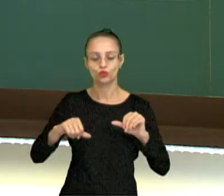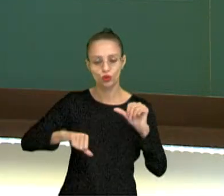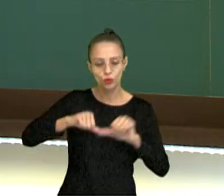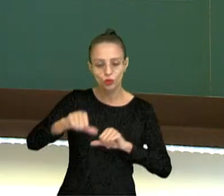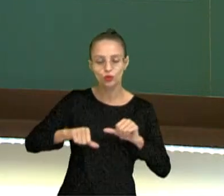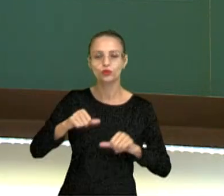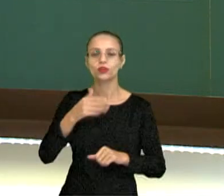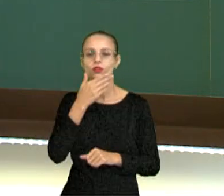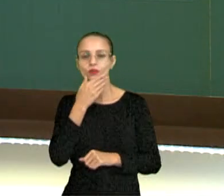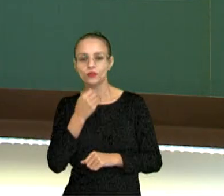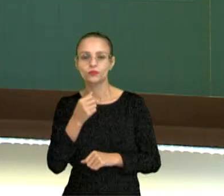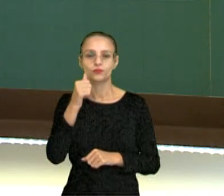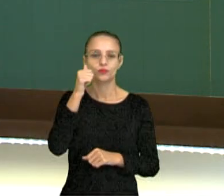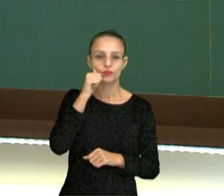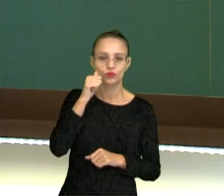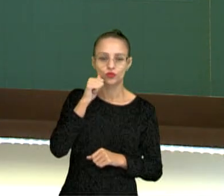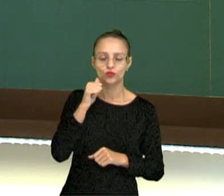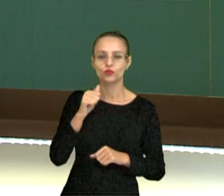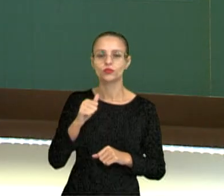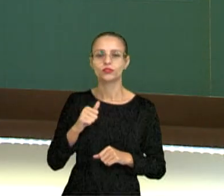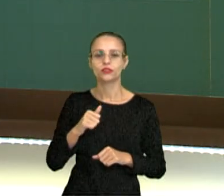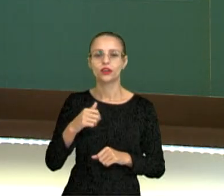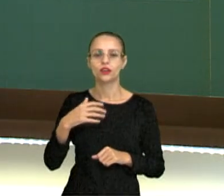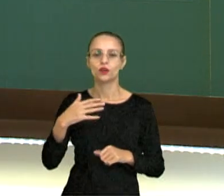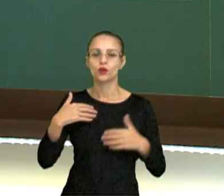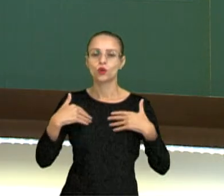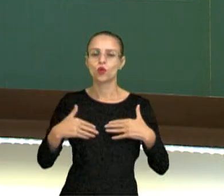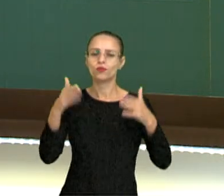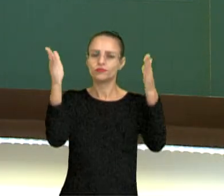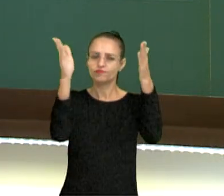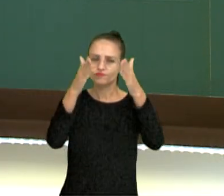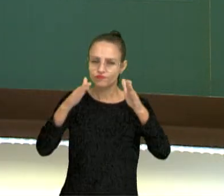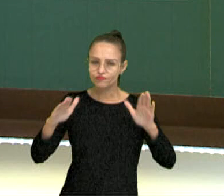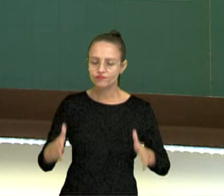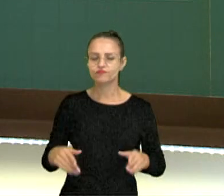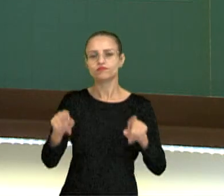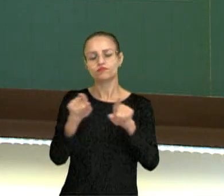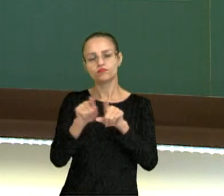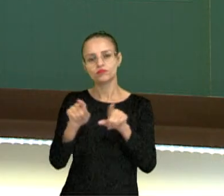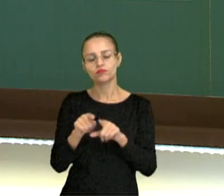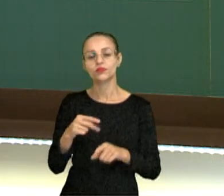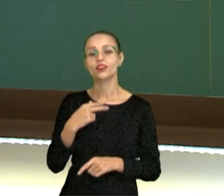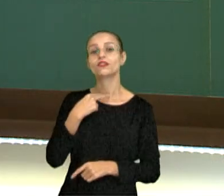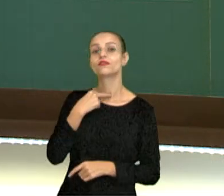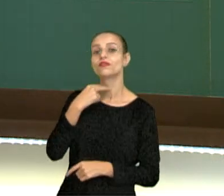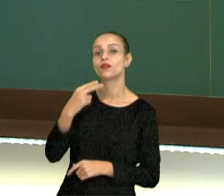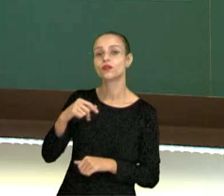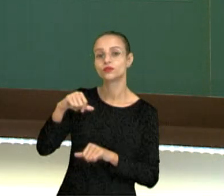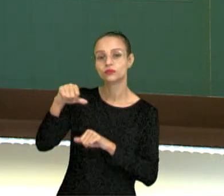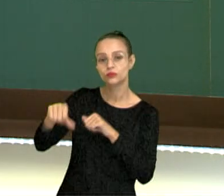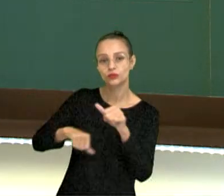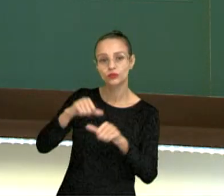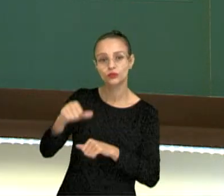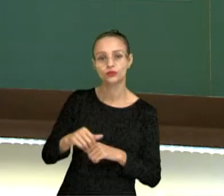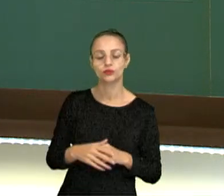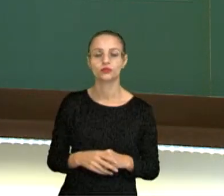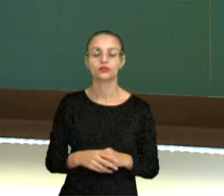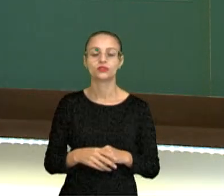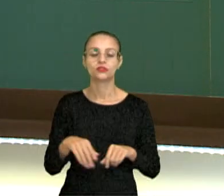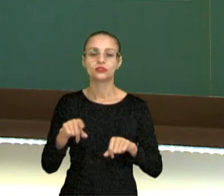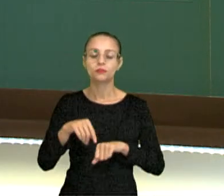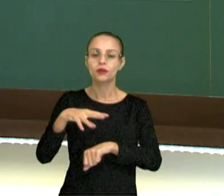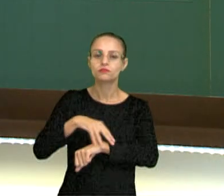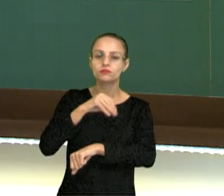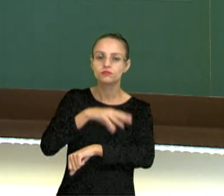nos homens, na mulher o corpo vai ficando mais arredondado, mudança de voz, crescimento de pelos